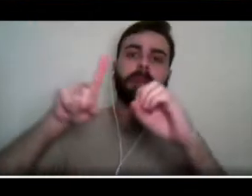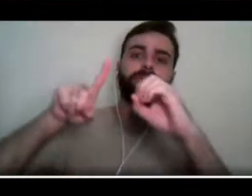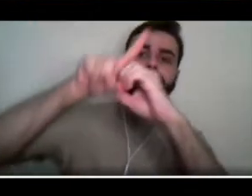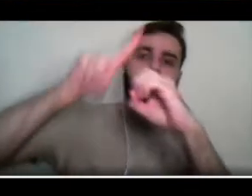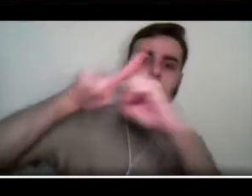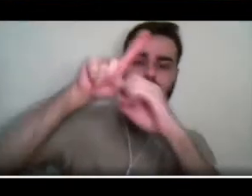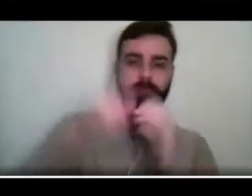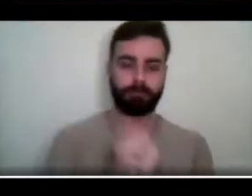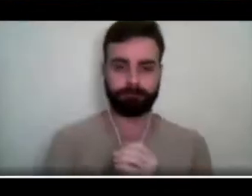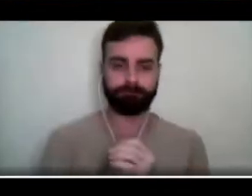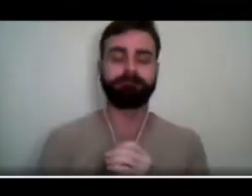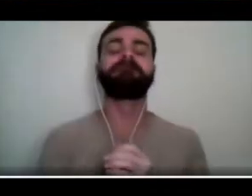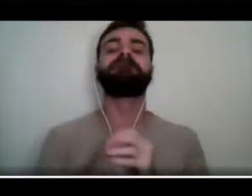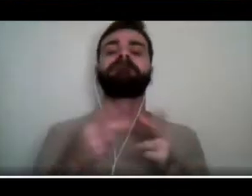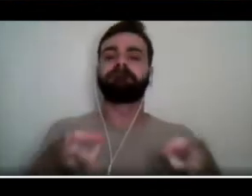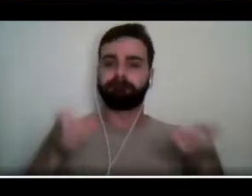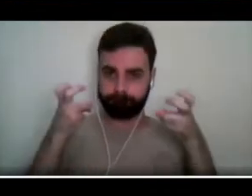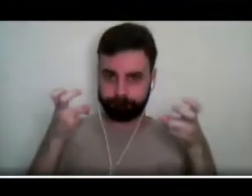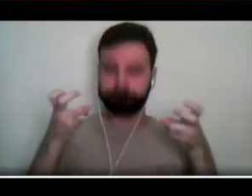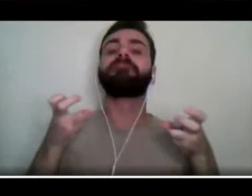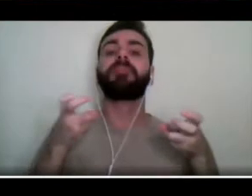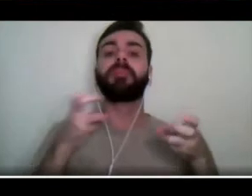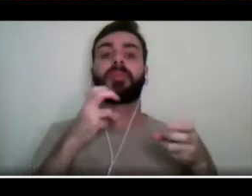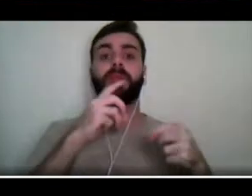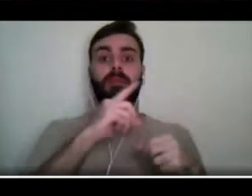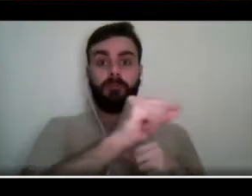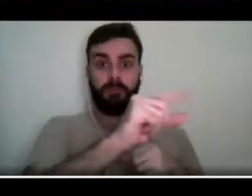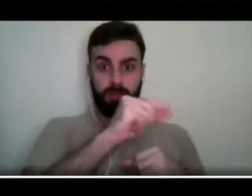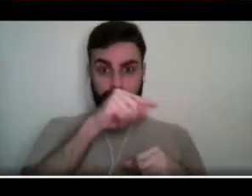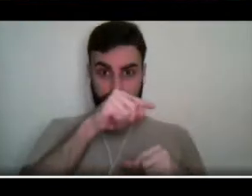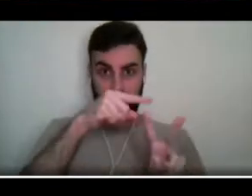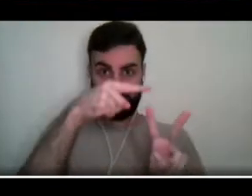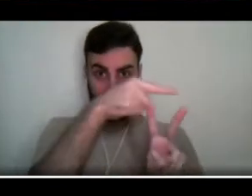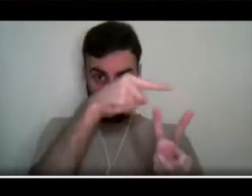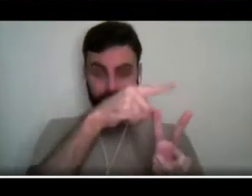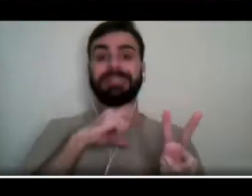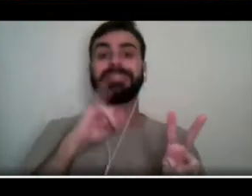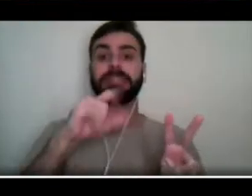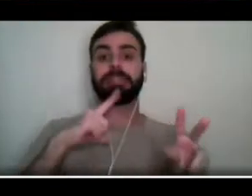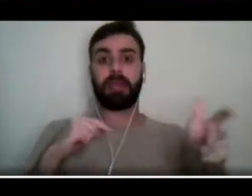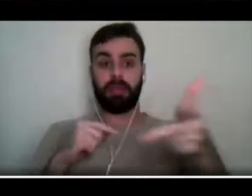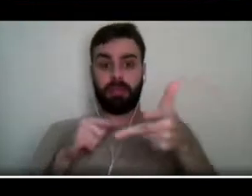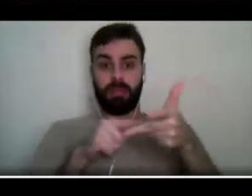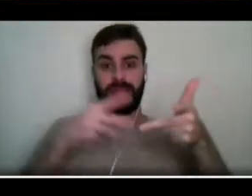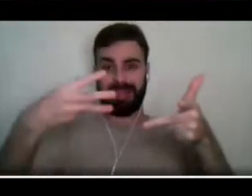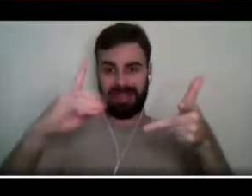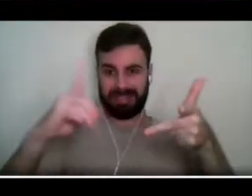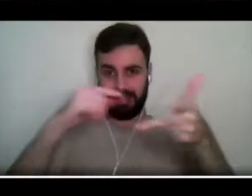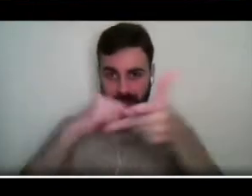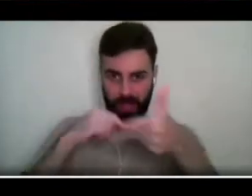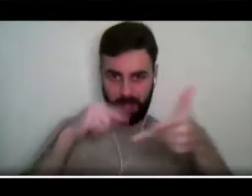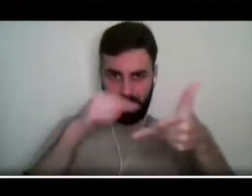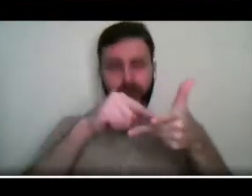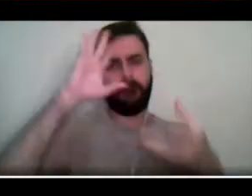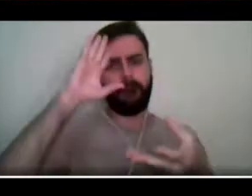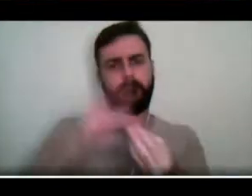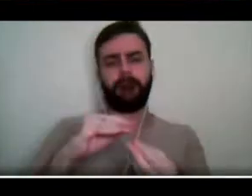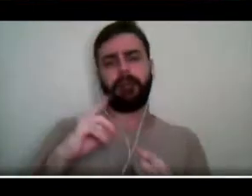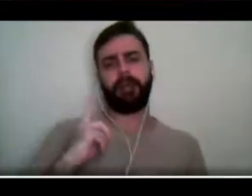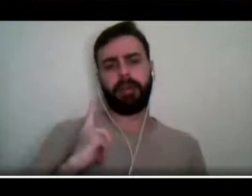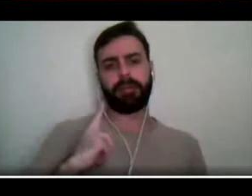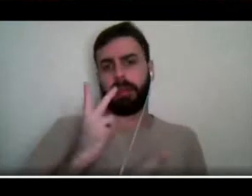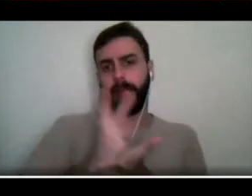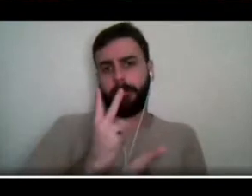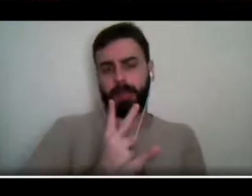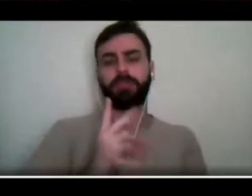trajetória. Então, novamente, o vetor velocidade para 3 dimensões, ele vai ser tratado da mesma forma,